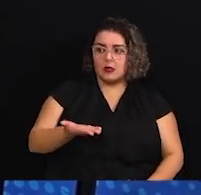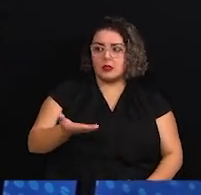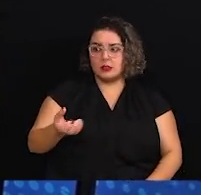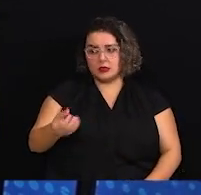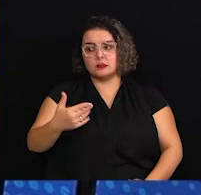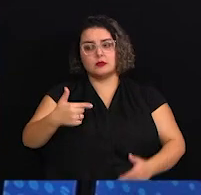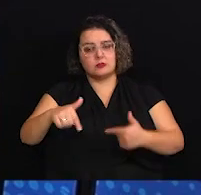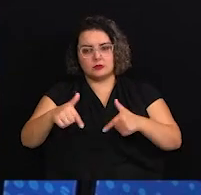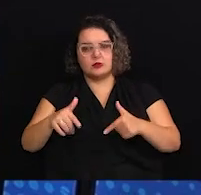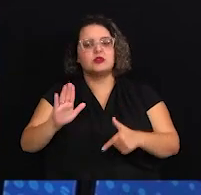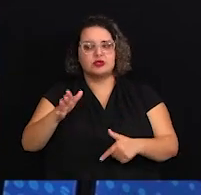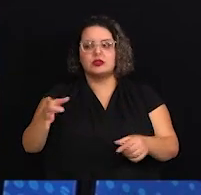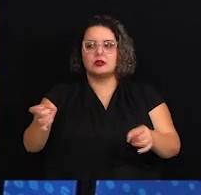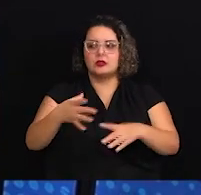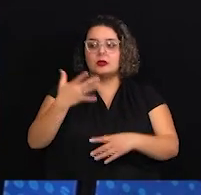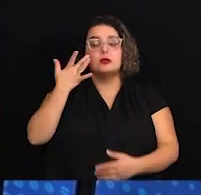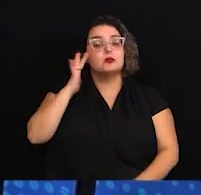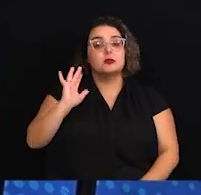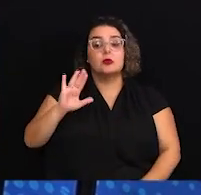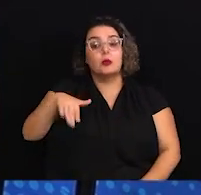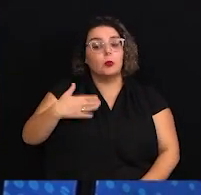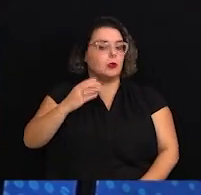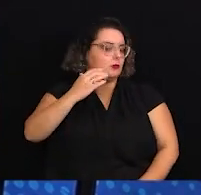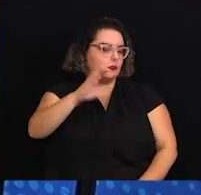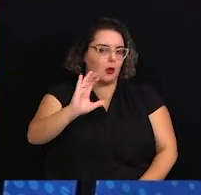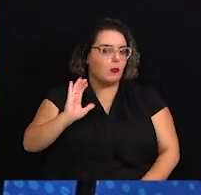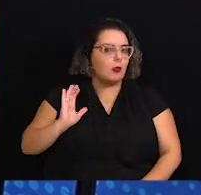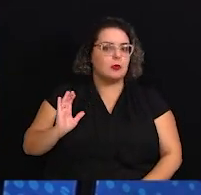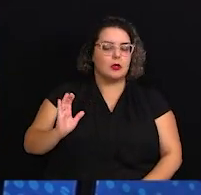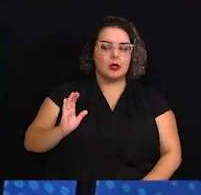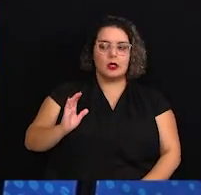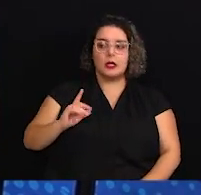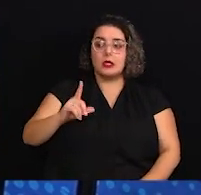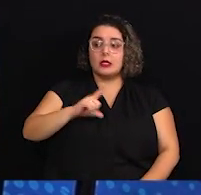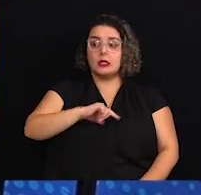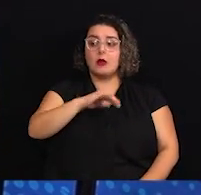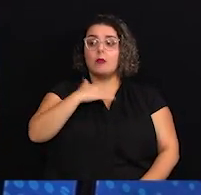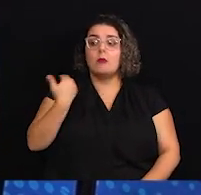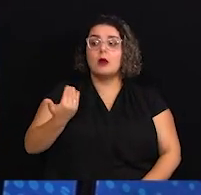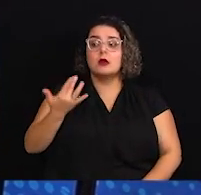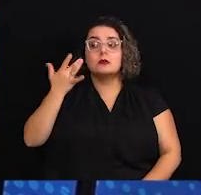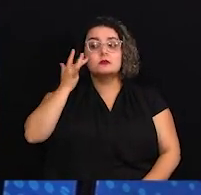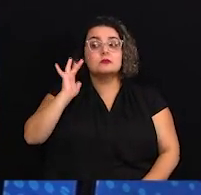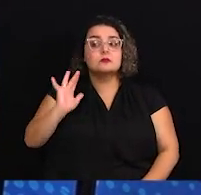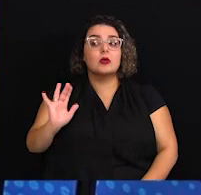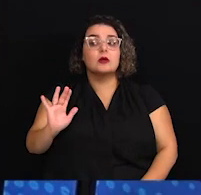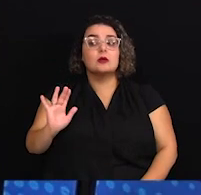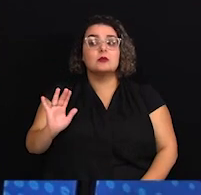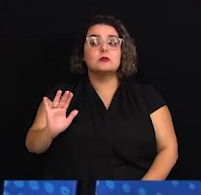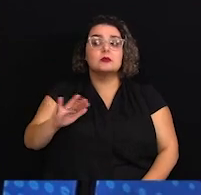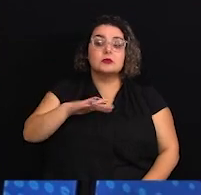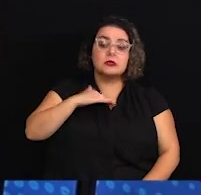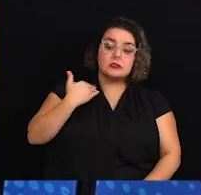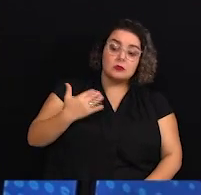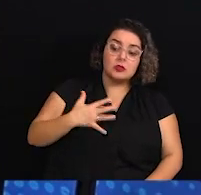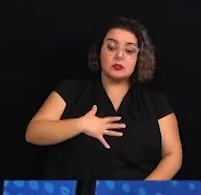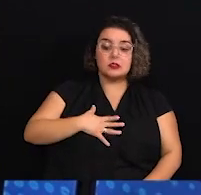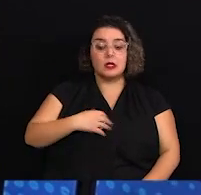trabalho, que já está terminado, não sei quando eu vou publicar, que tem uma morte, mas não se sabe se essa morte é